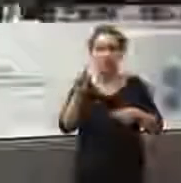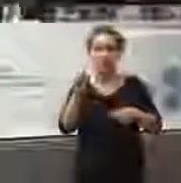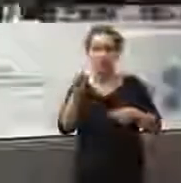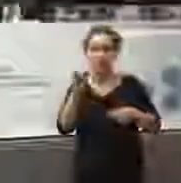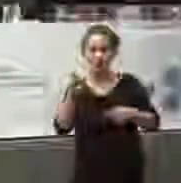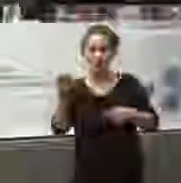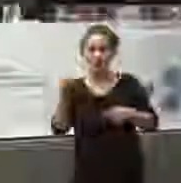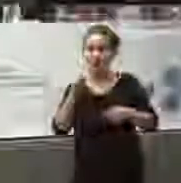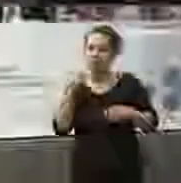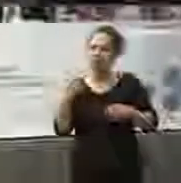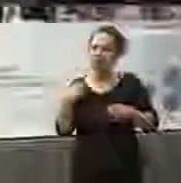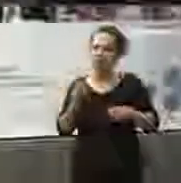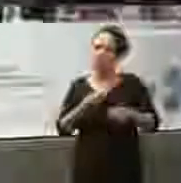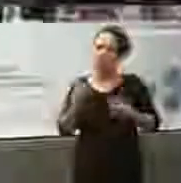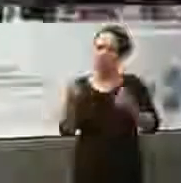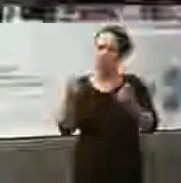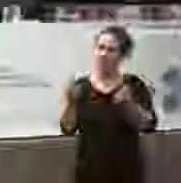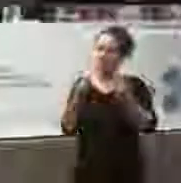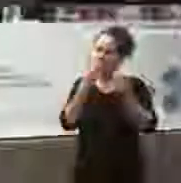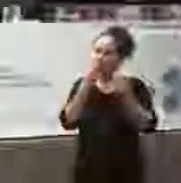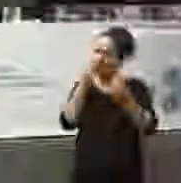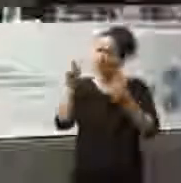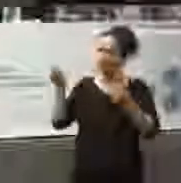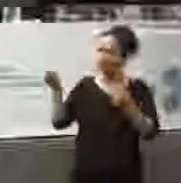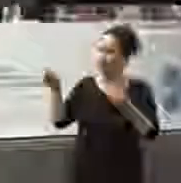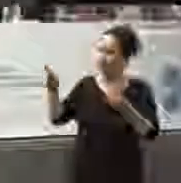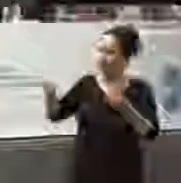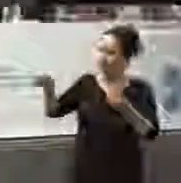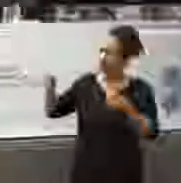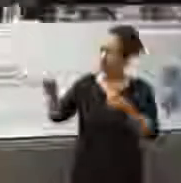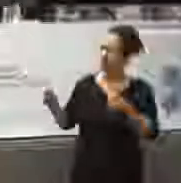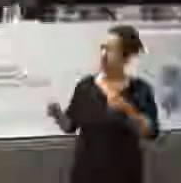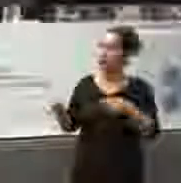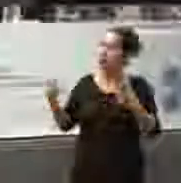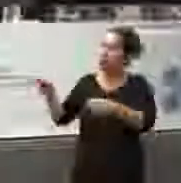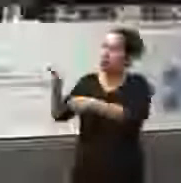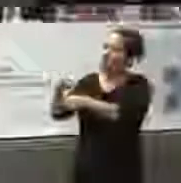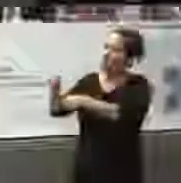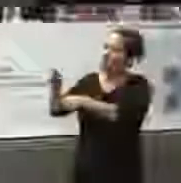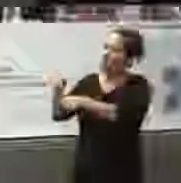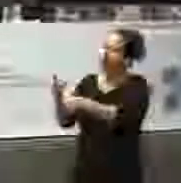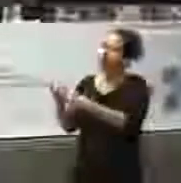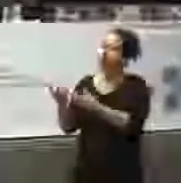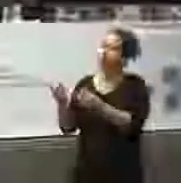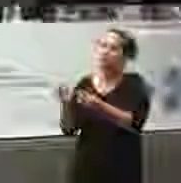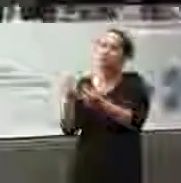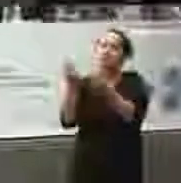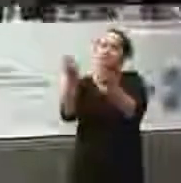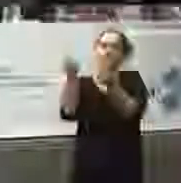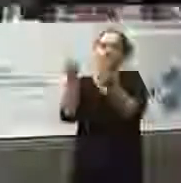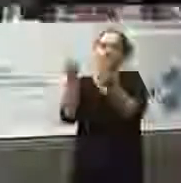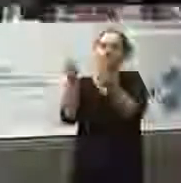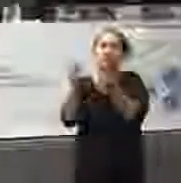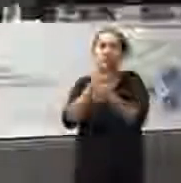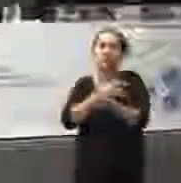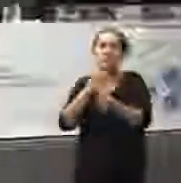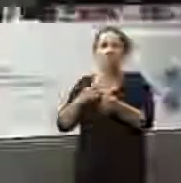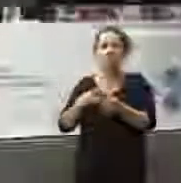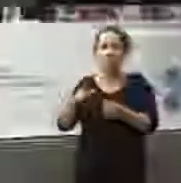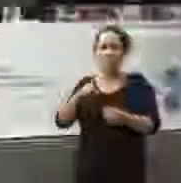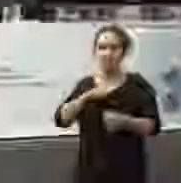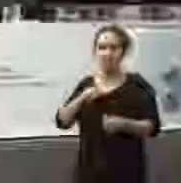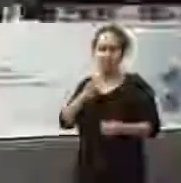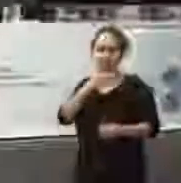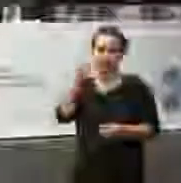deles tão sic gás quais são os países que mais gastam com saúde será que eles têm os melhores resultados como eu já falei